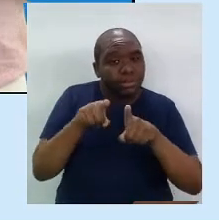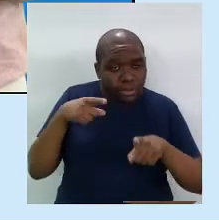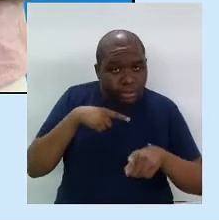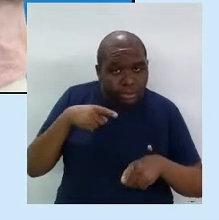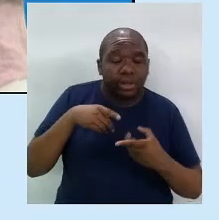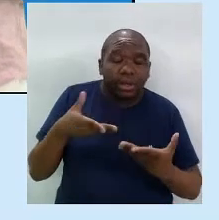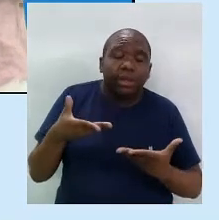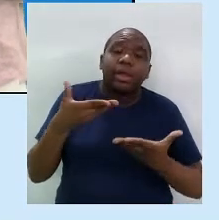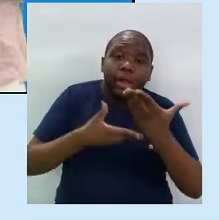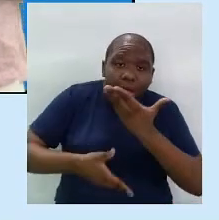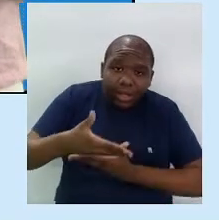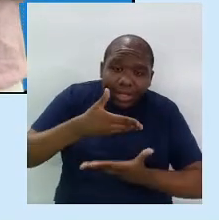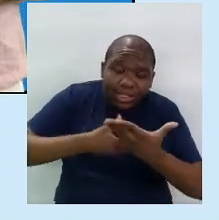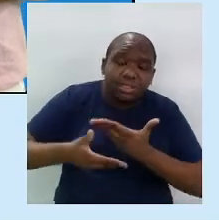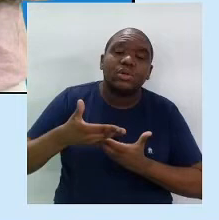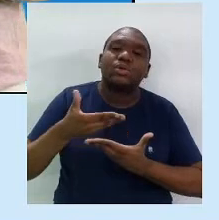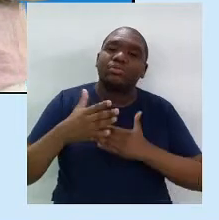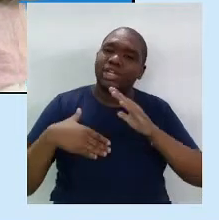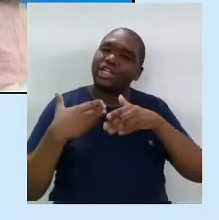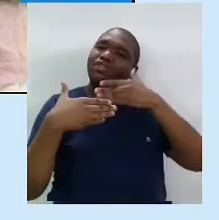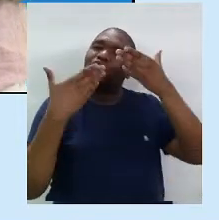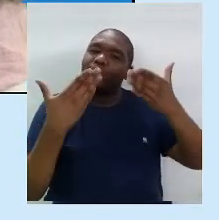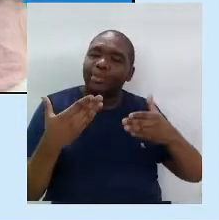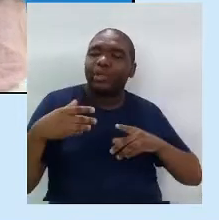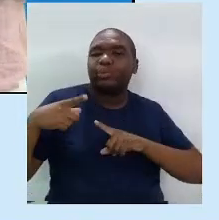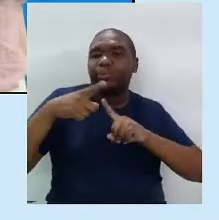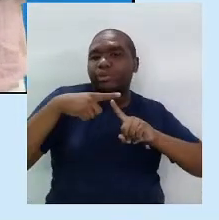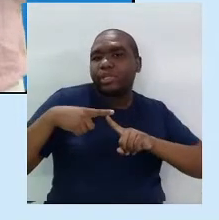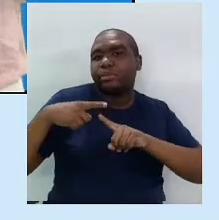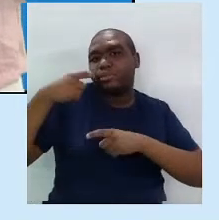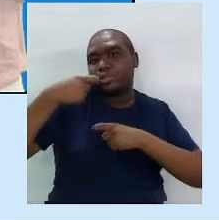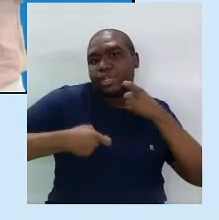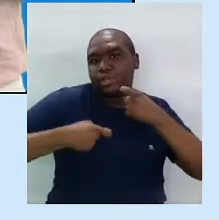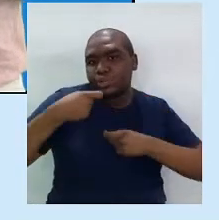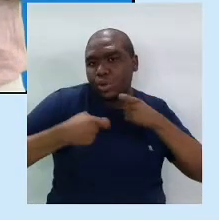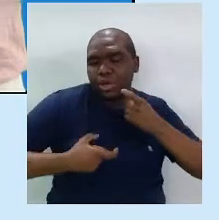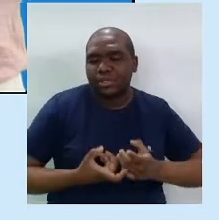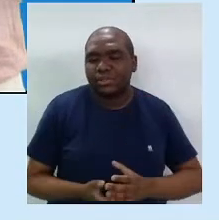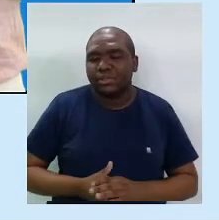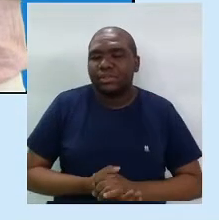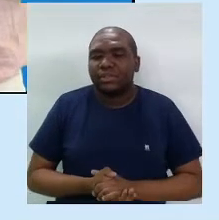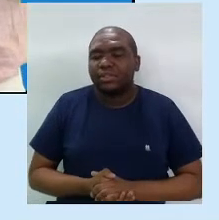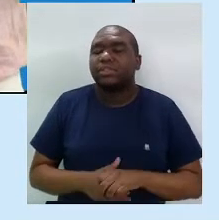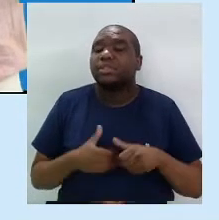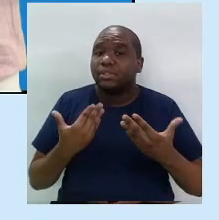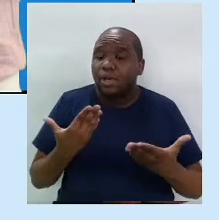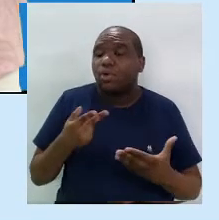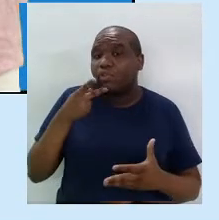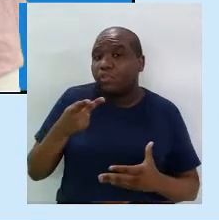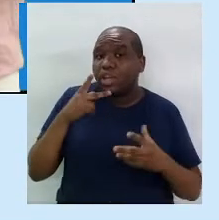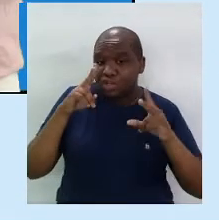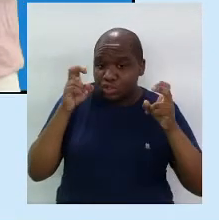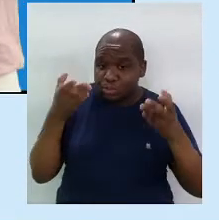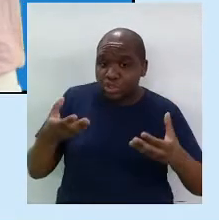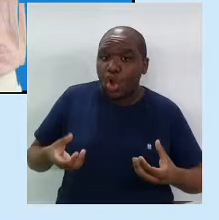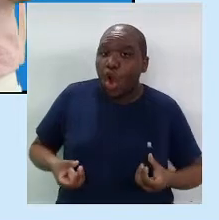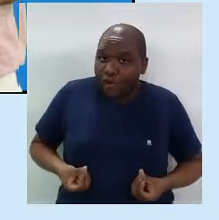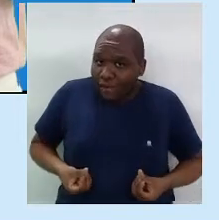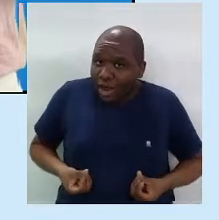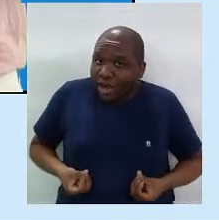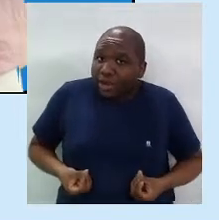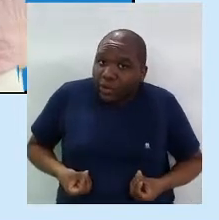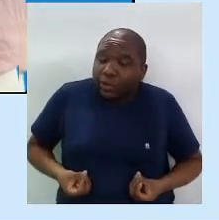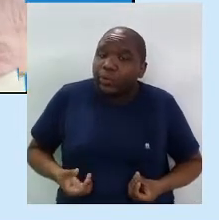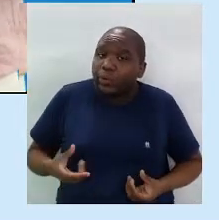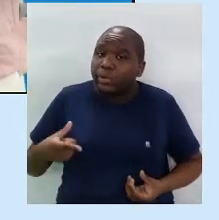relacionado também com o desenvolvimento dos caracteres sexuais secundários. Então, quando se fala de